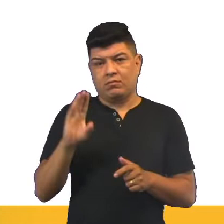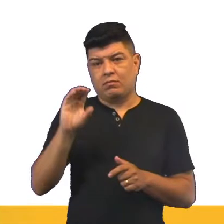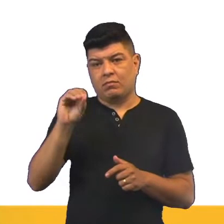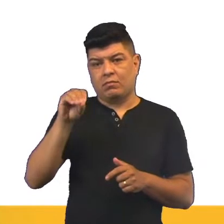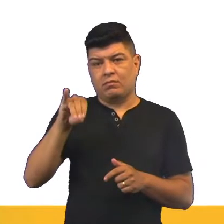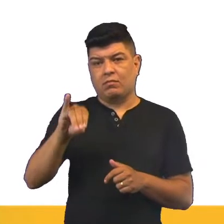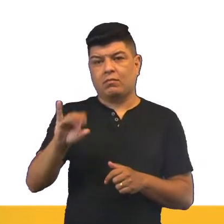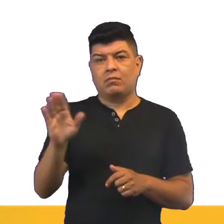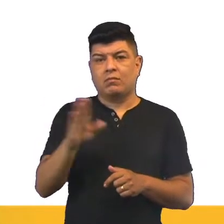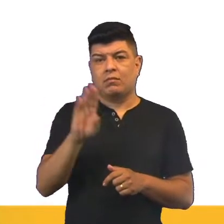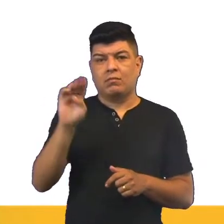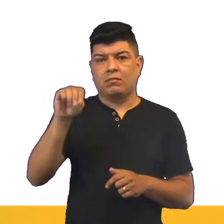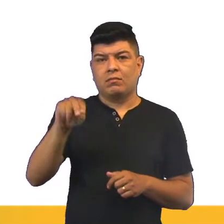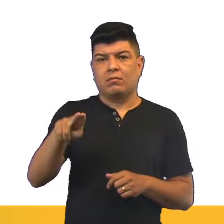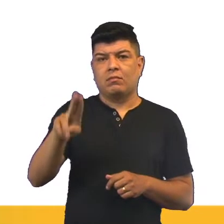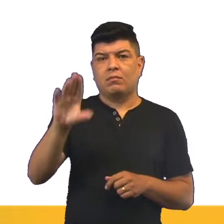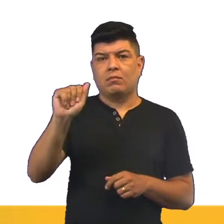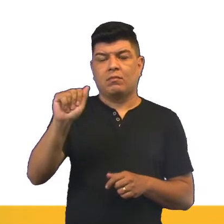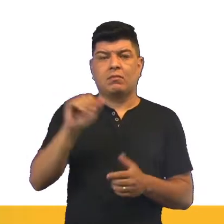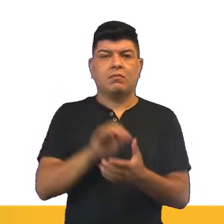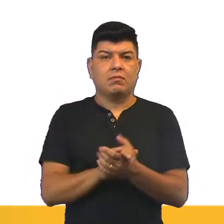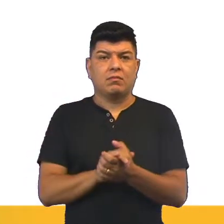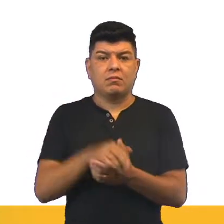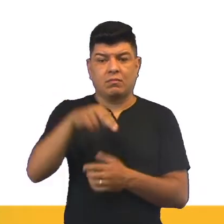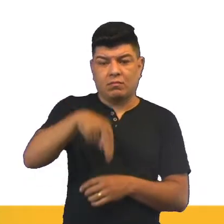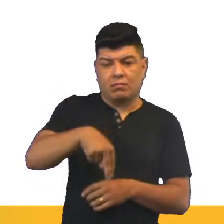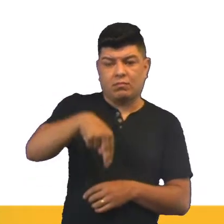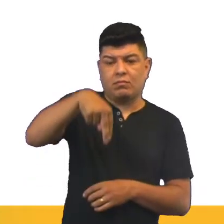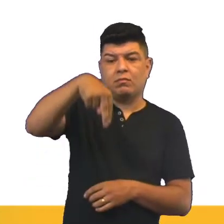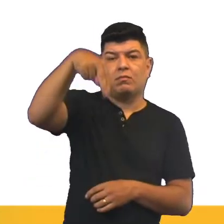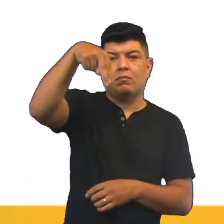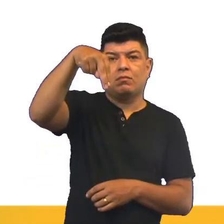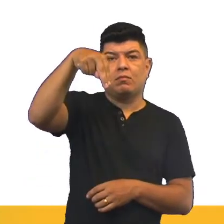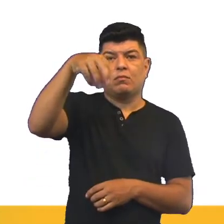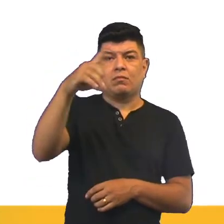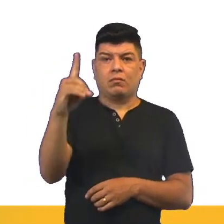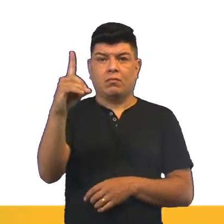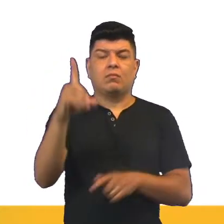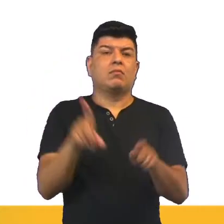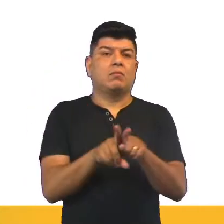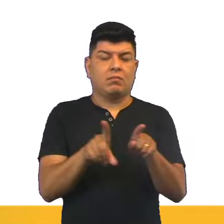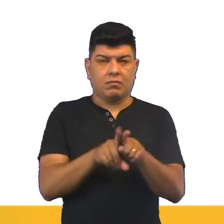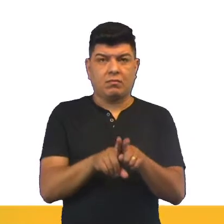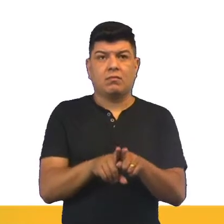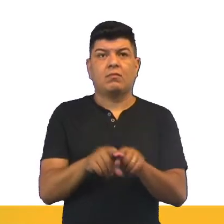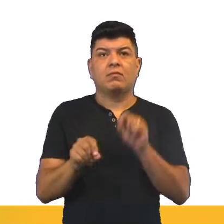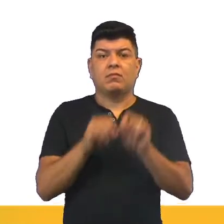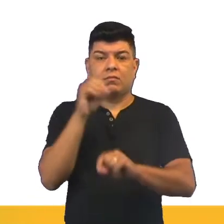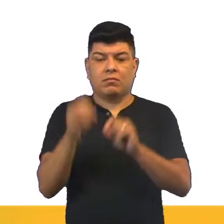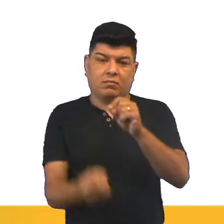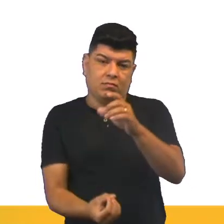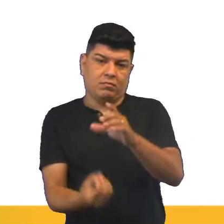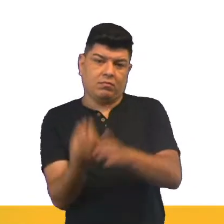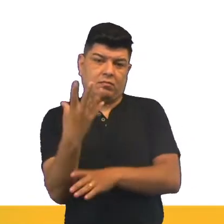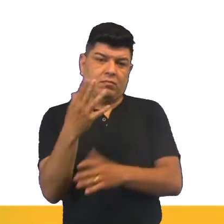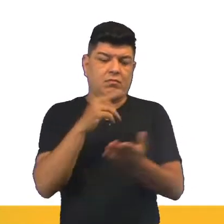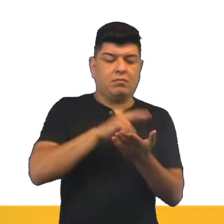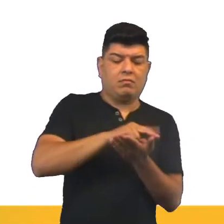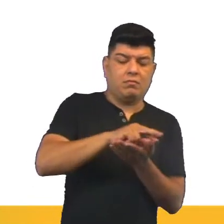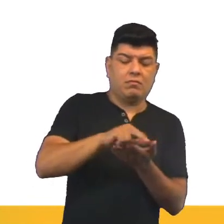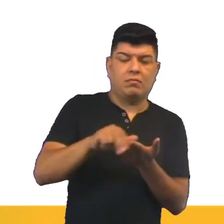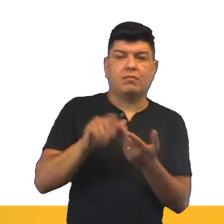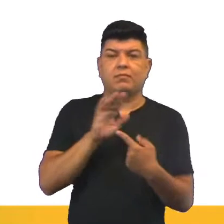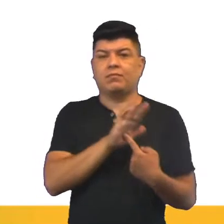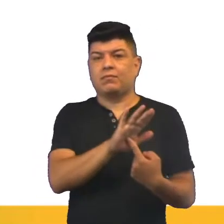Bumbá, é típica do Norte e do Nordeste. E o Bumba Meu Boi possui uma origem diversificada,